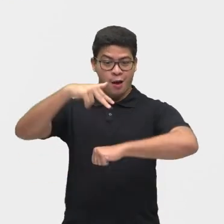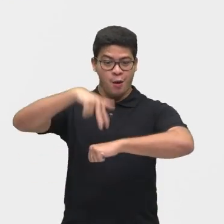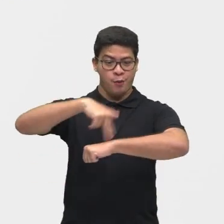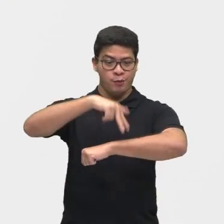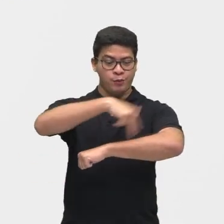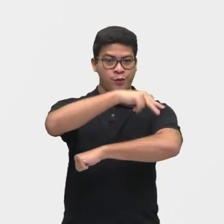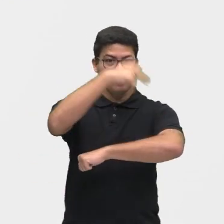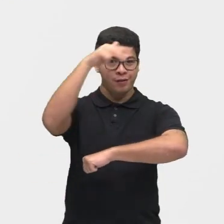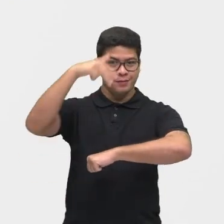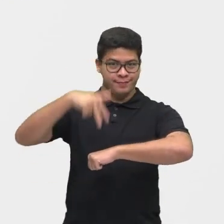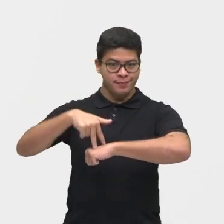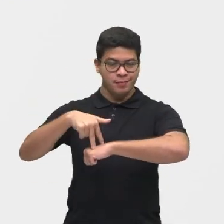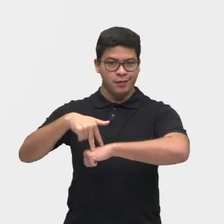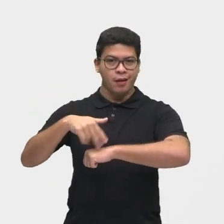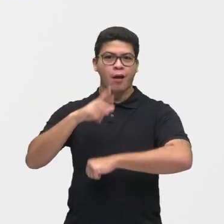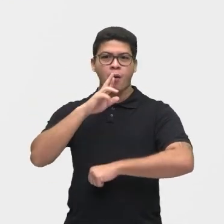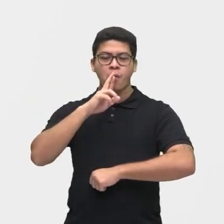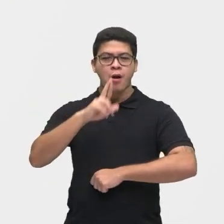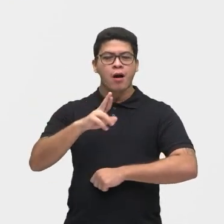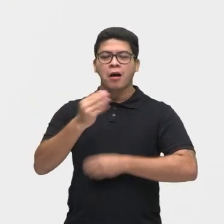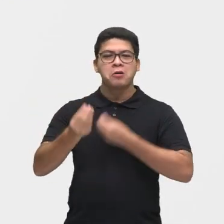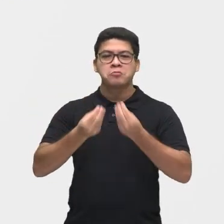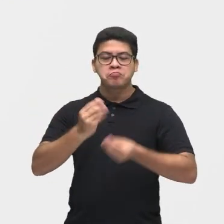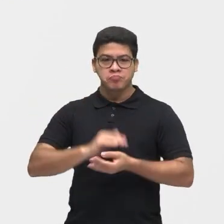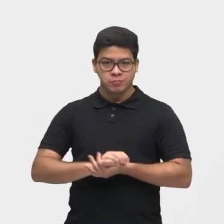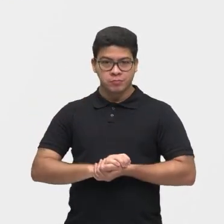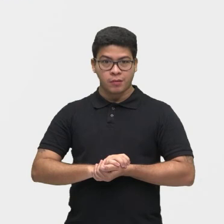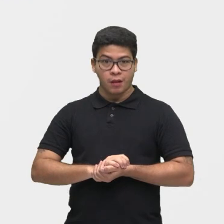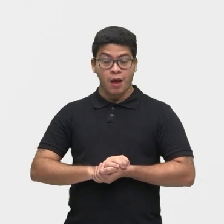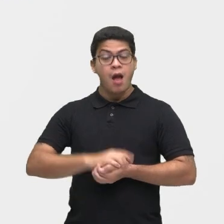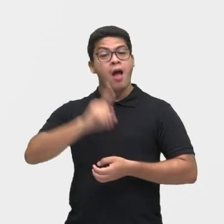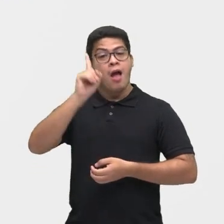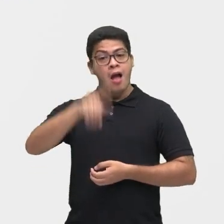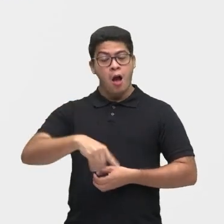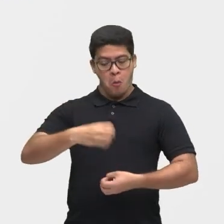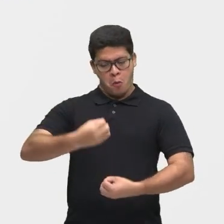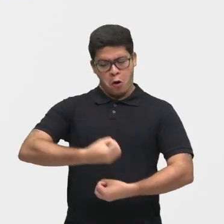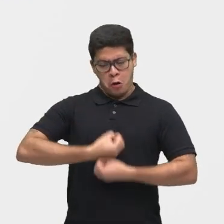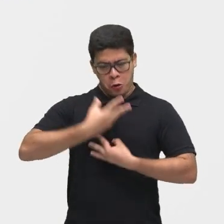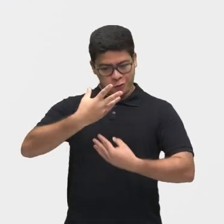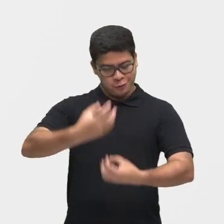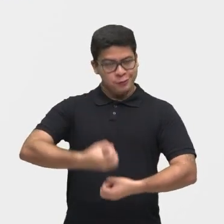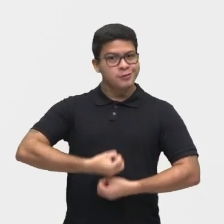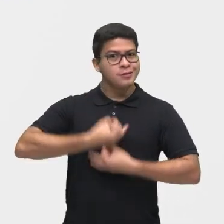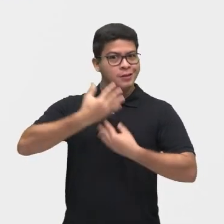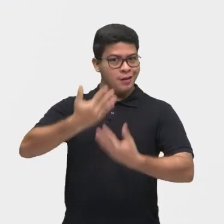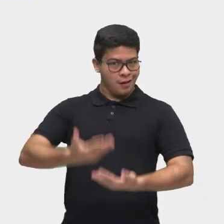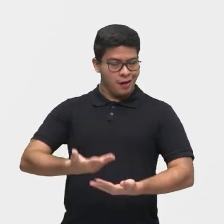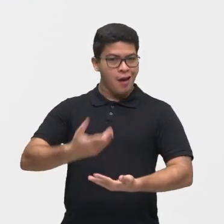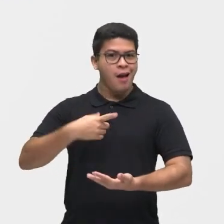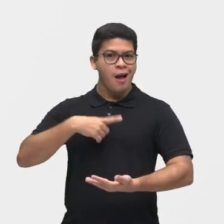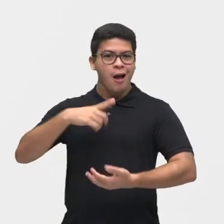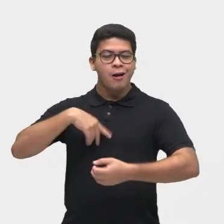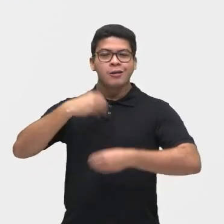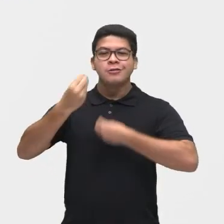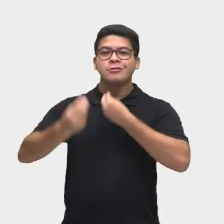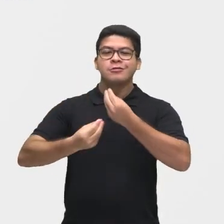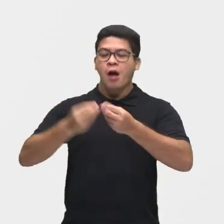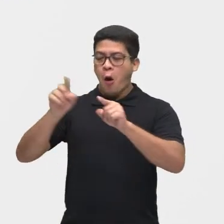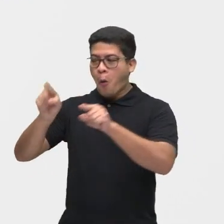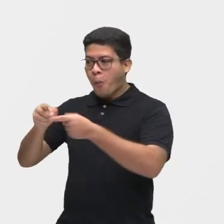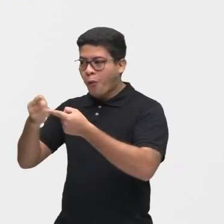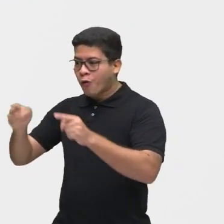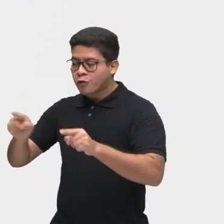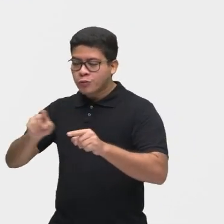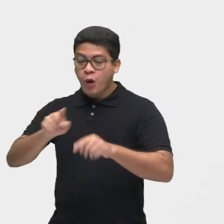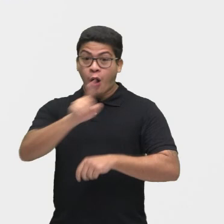é uma ginástica que promove a expressão humana através da plasticidade dos movimentos, da musicalidade e